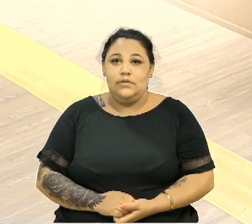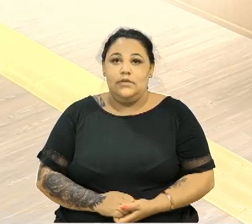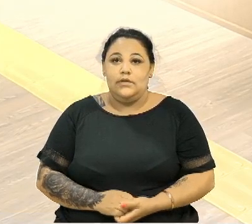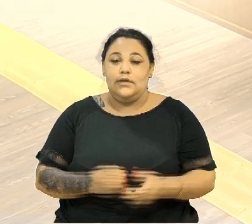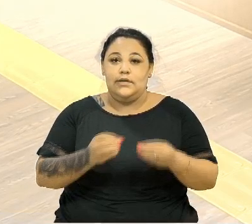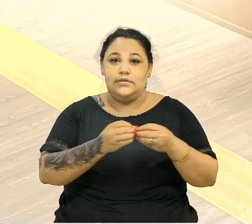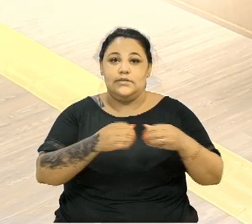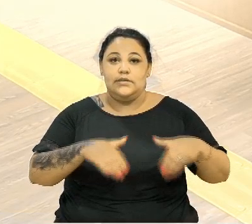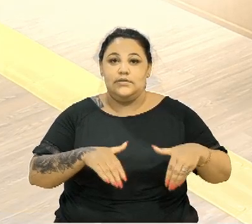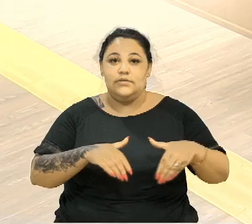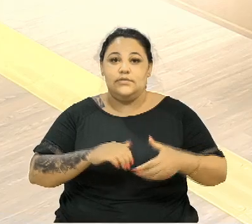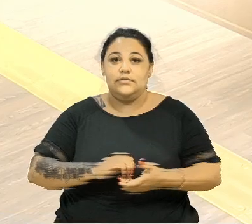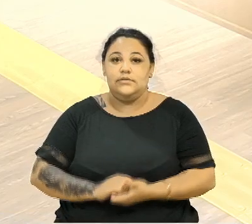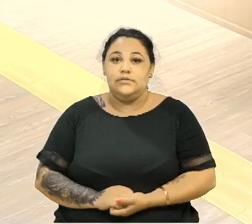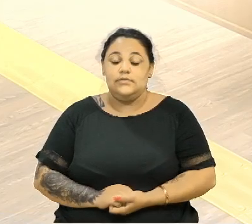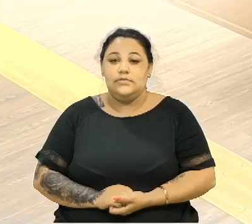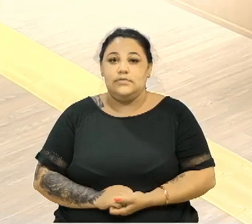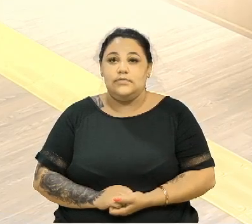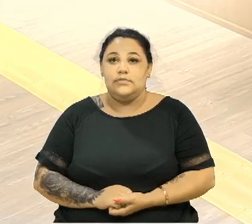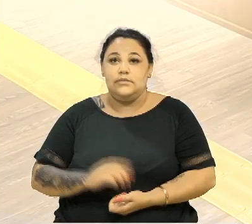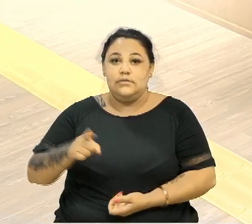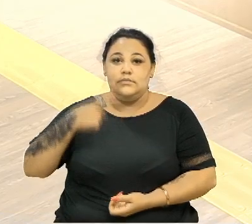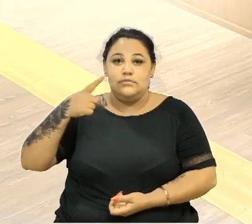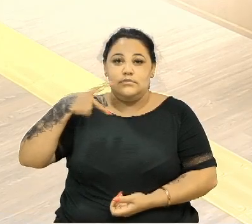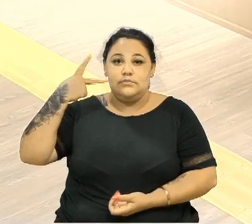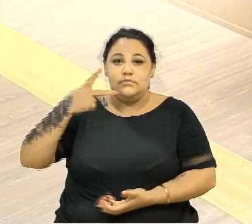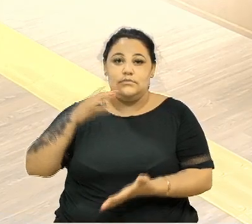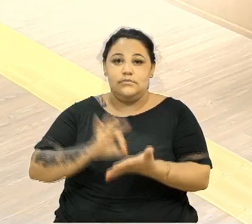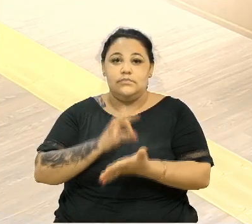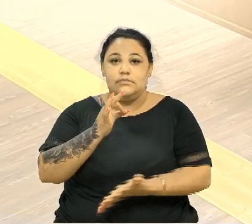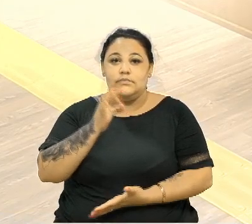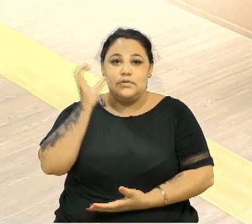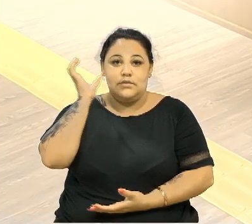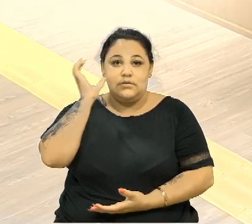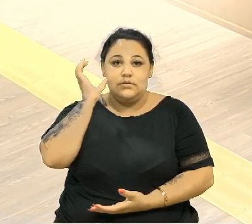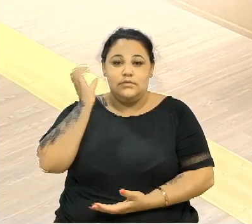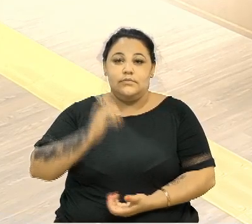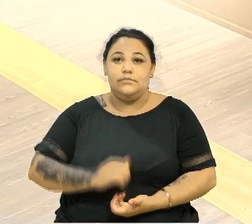prejudicado. Próximo vereador inscrito, vereador Cadori.